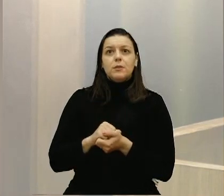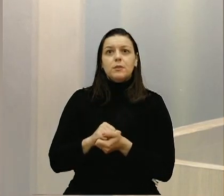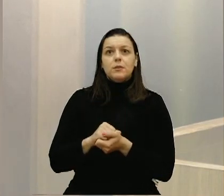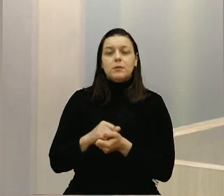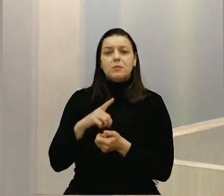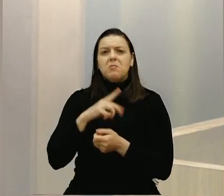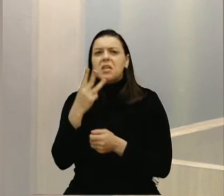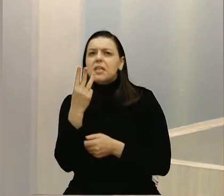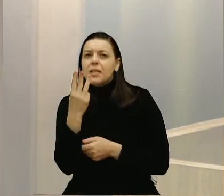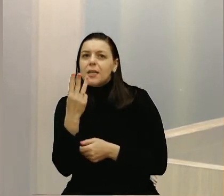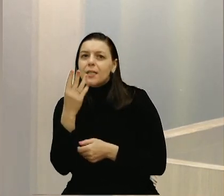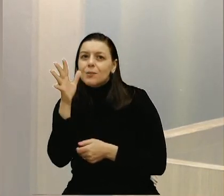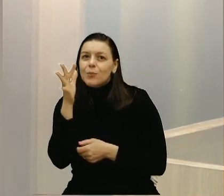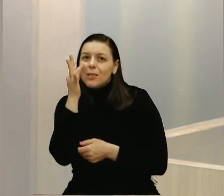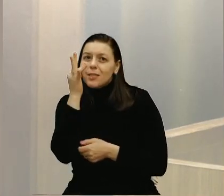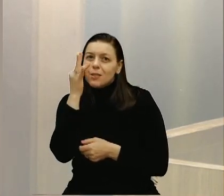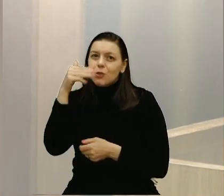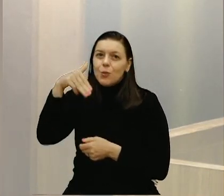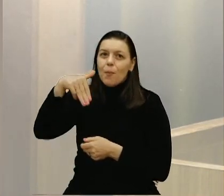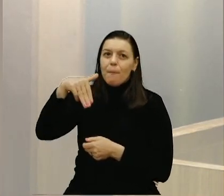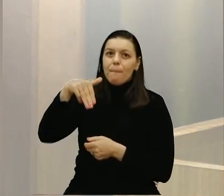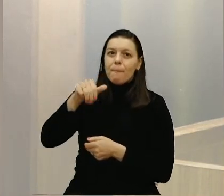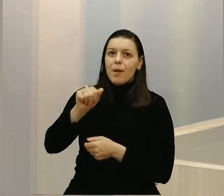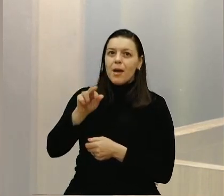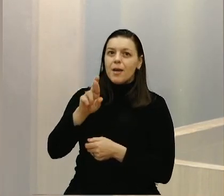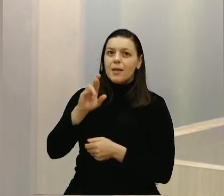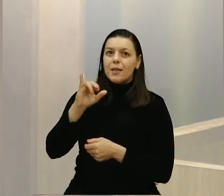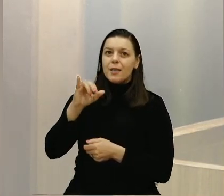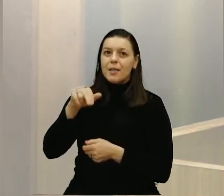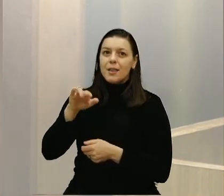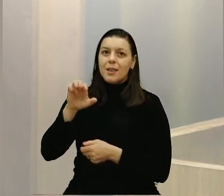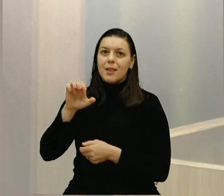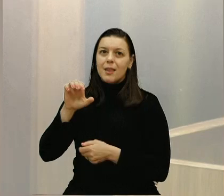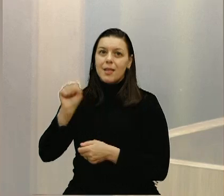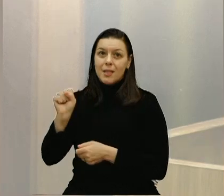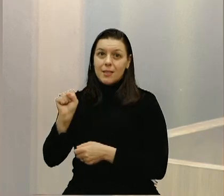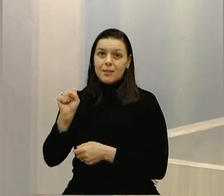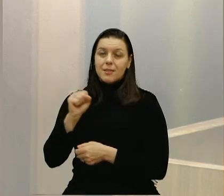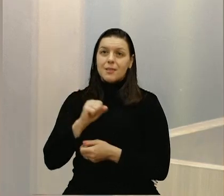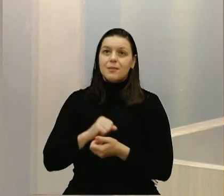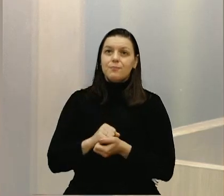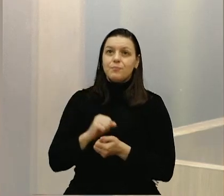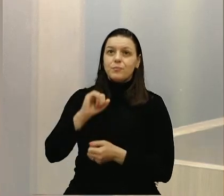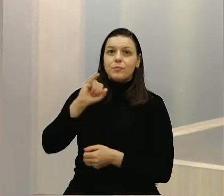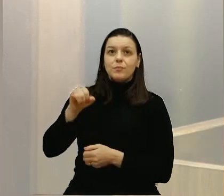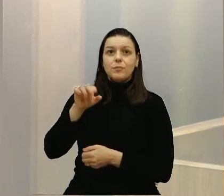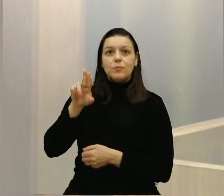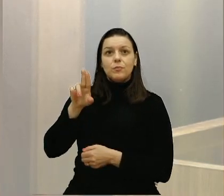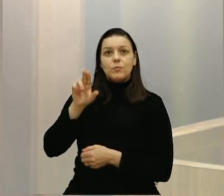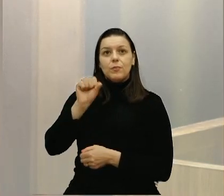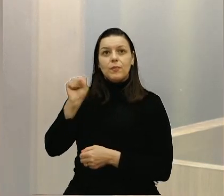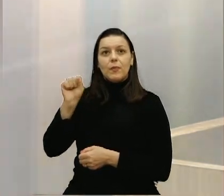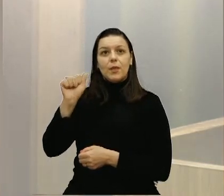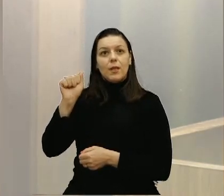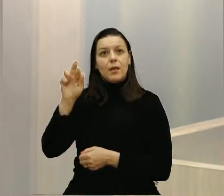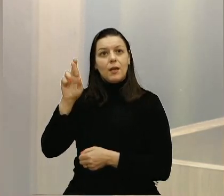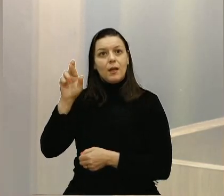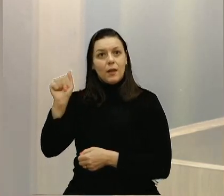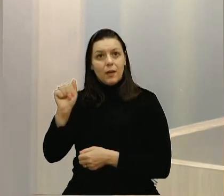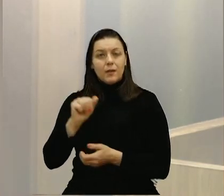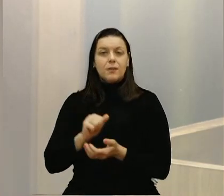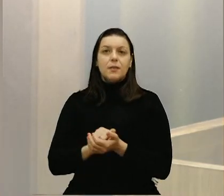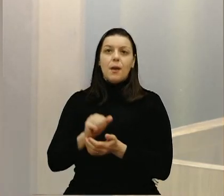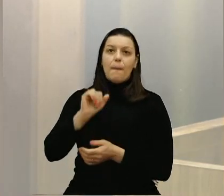estão aqui, né? A Marinês, por favor, Marinês, pode ficar de pé. A Marinês, a Jussara,